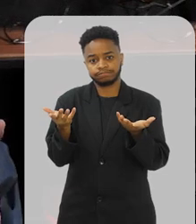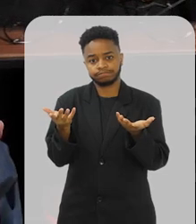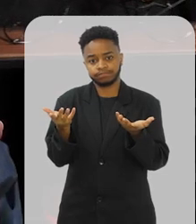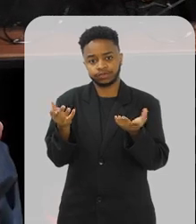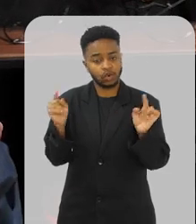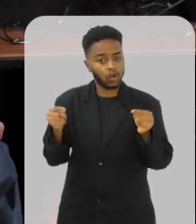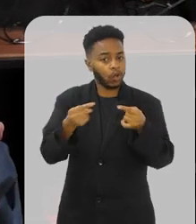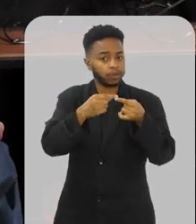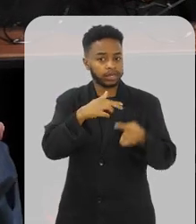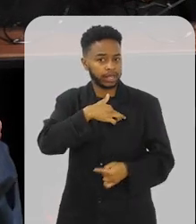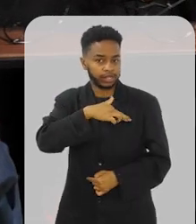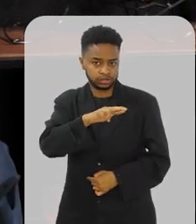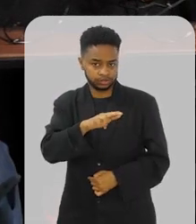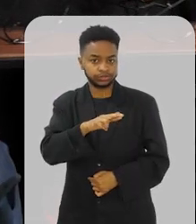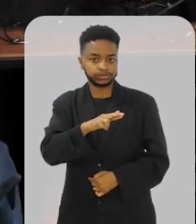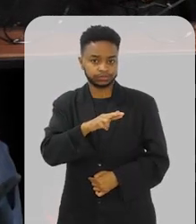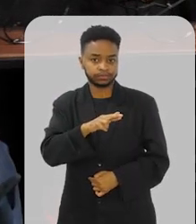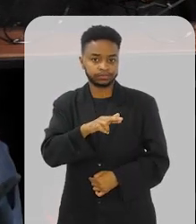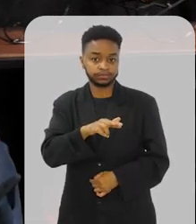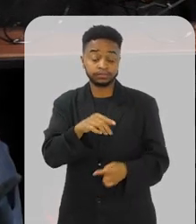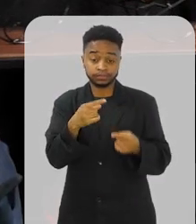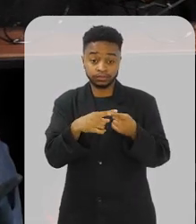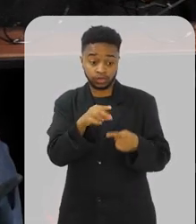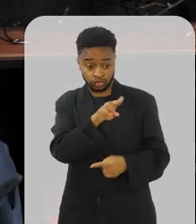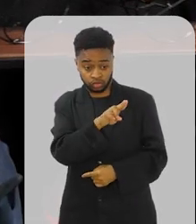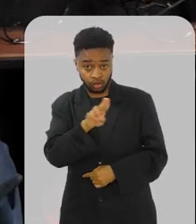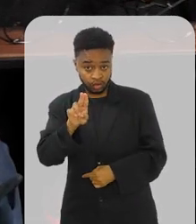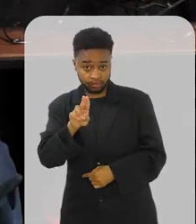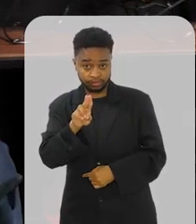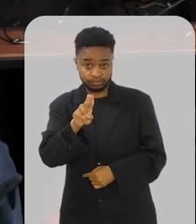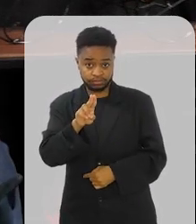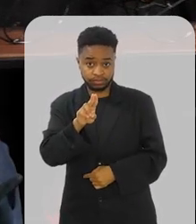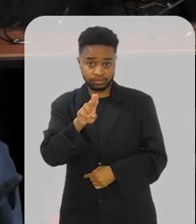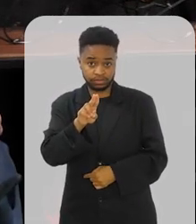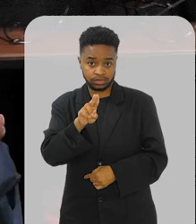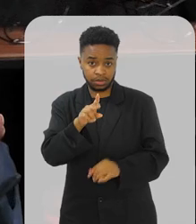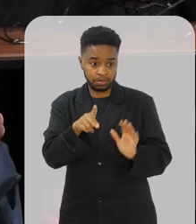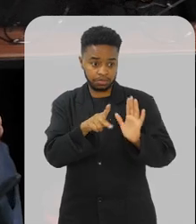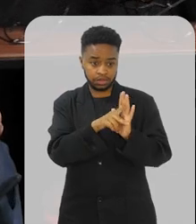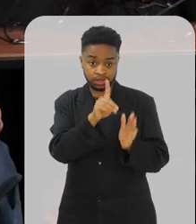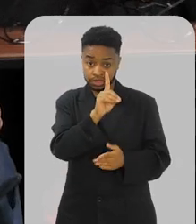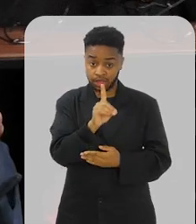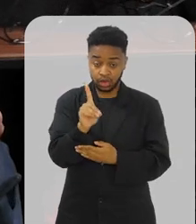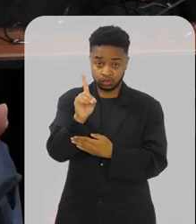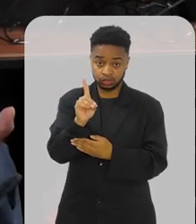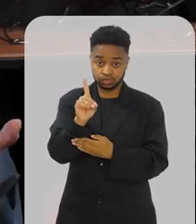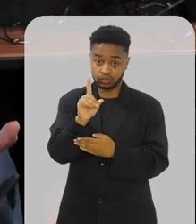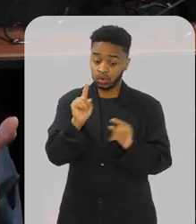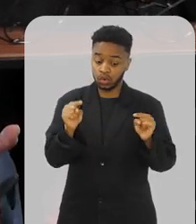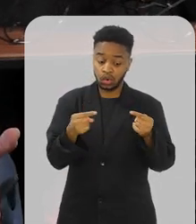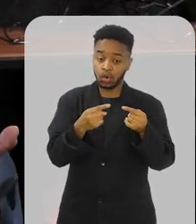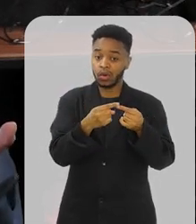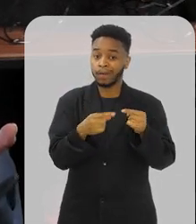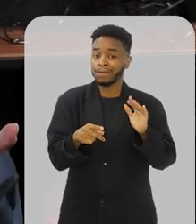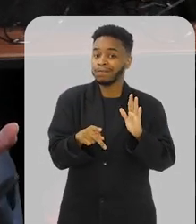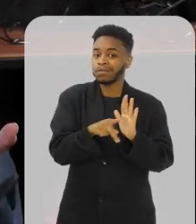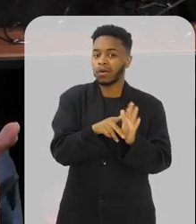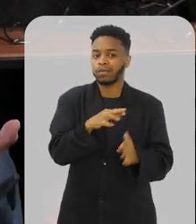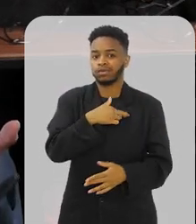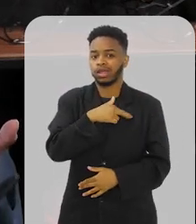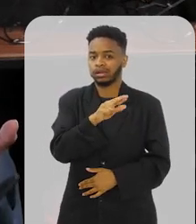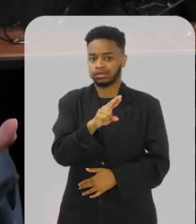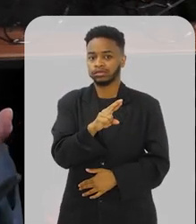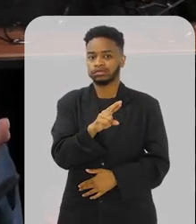da religião. A nomenclatura, nome do Deus, vem da própria